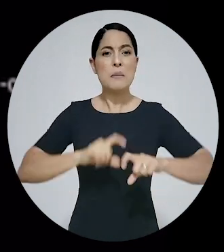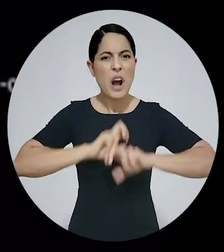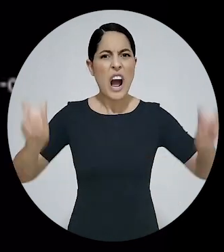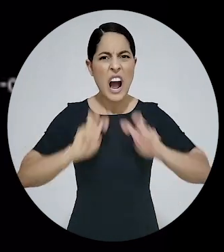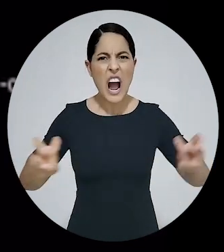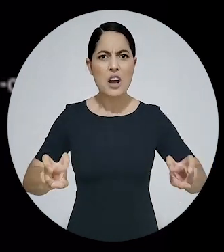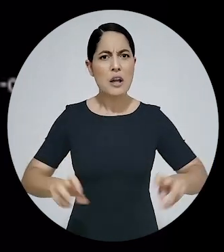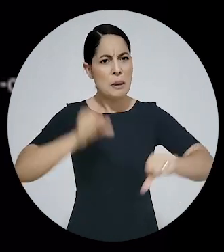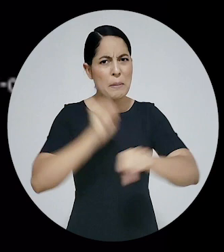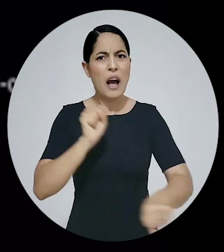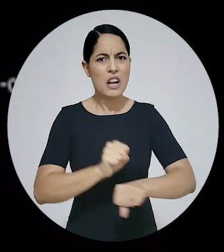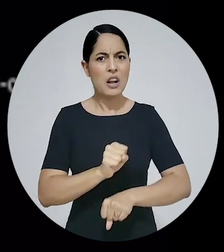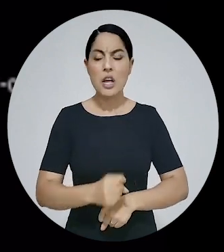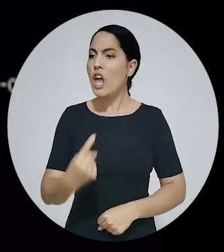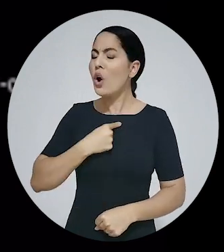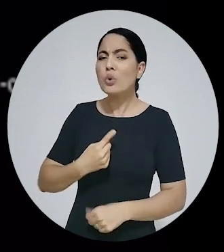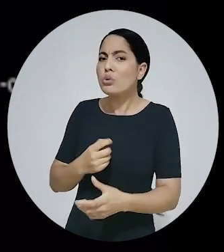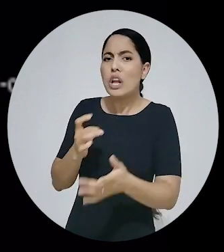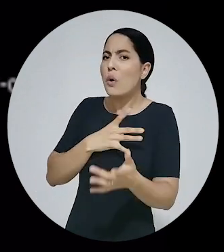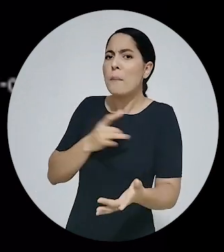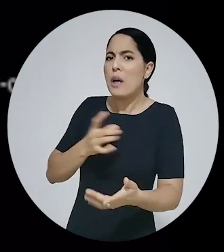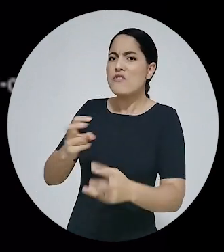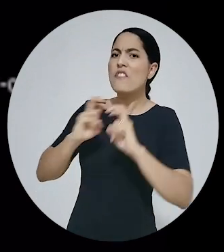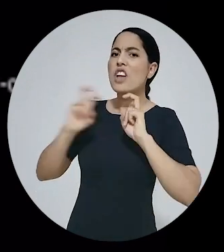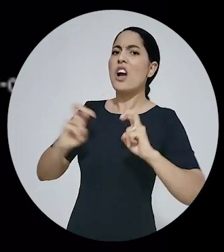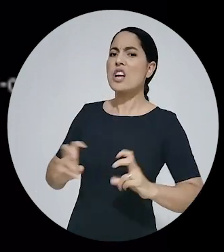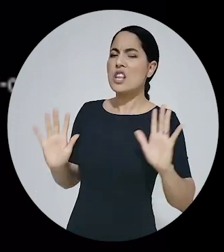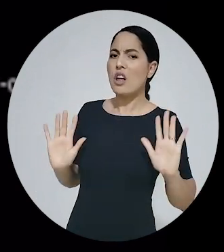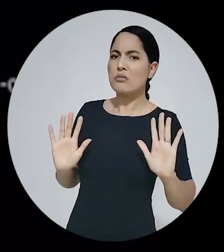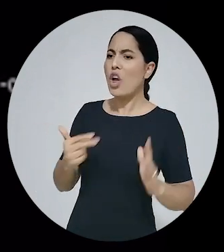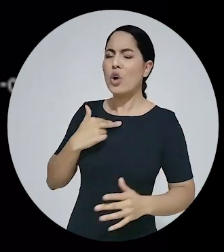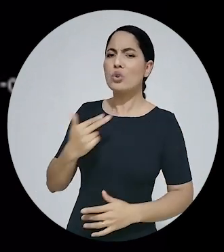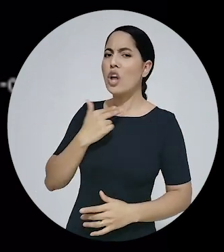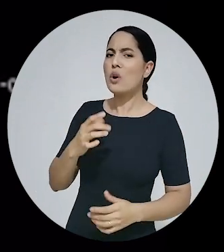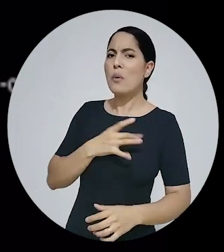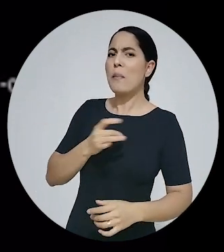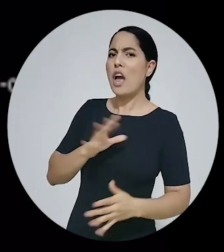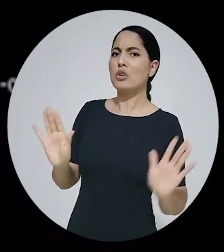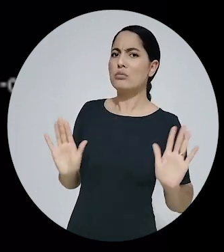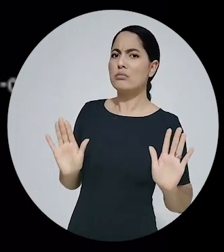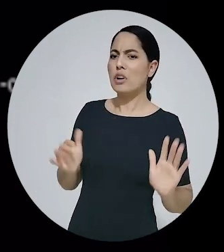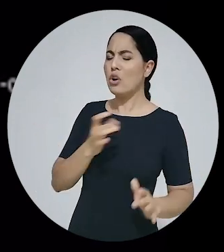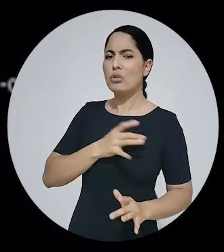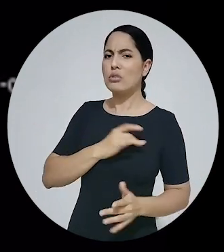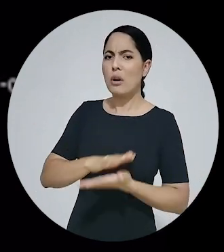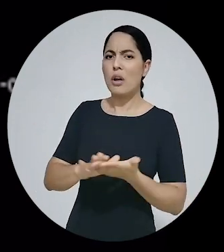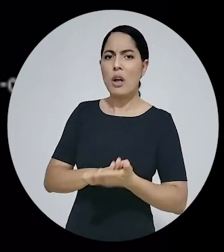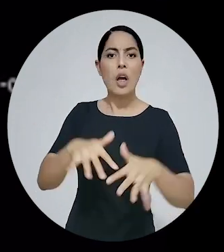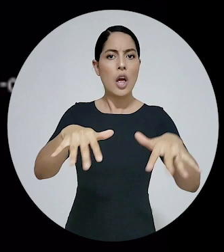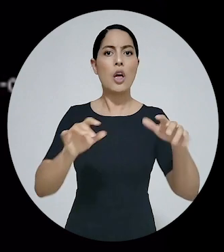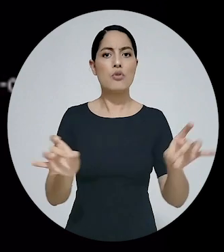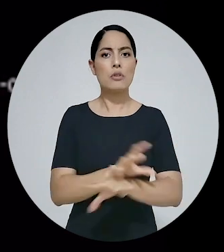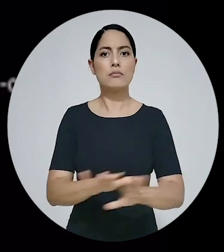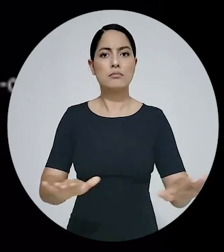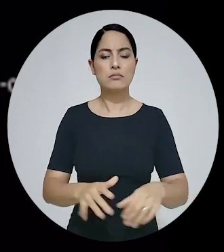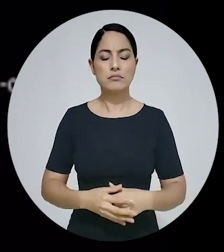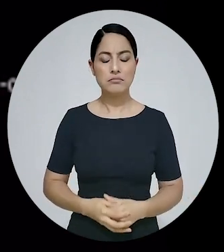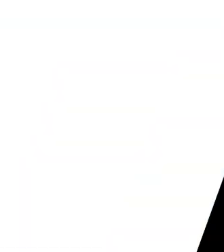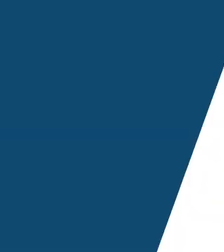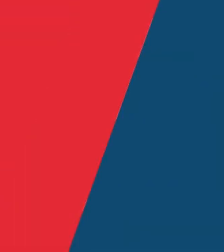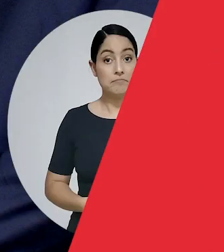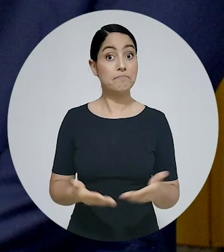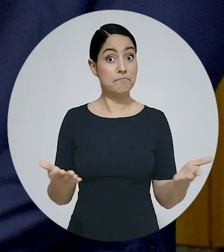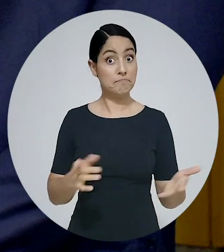superiores, os tribunais... Eu não tenho medo de grito, Excelência. Derruba a gravação. Não, Agora, eu não tenho a medo de audiência está grito. encerrada. A